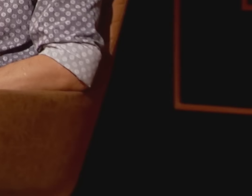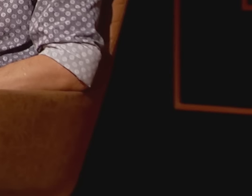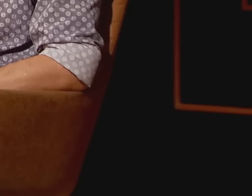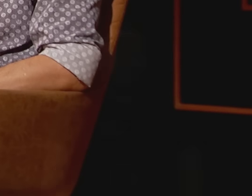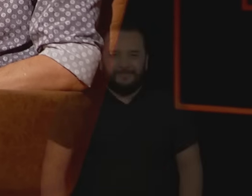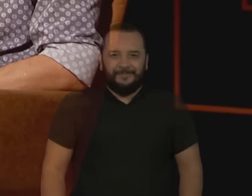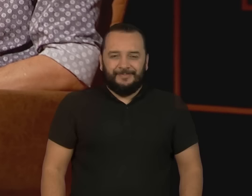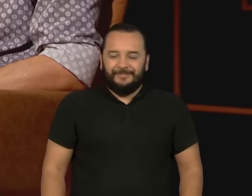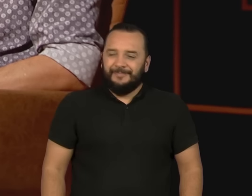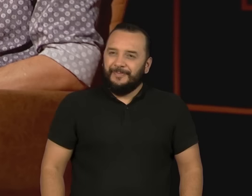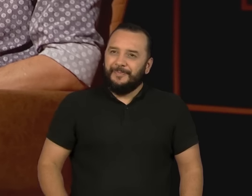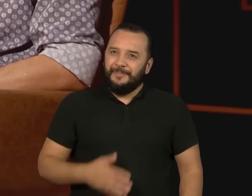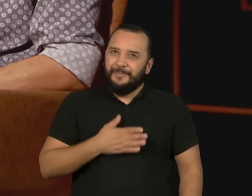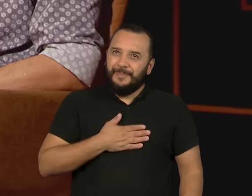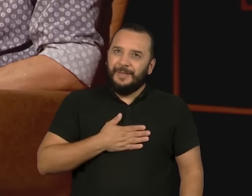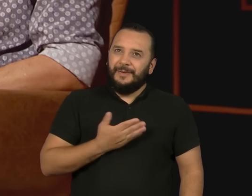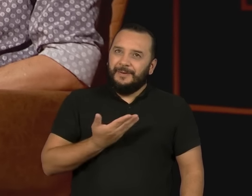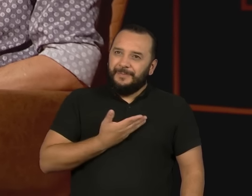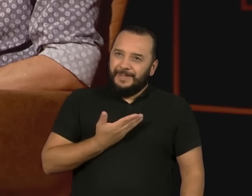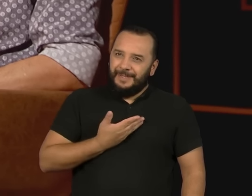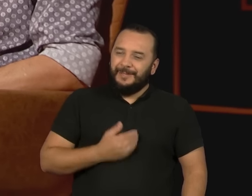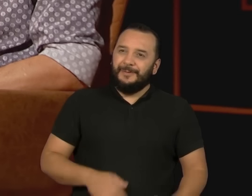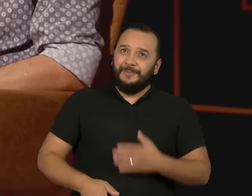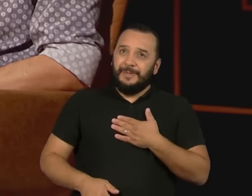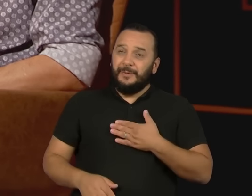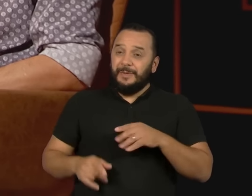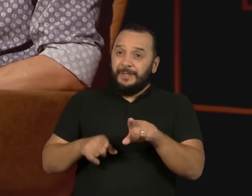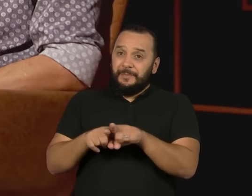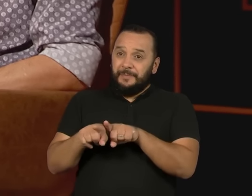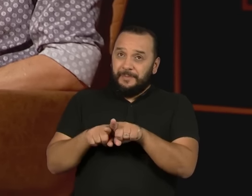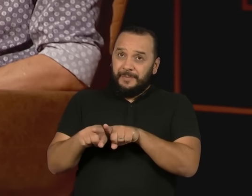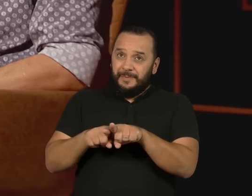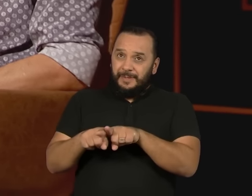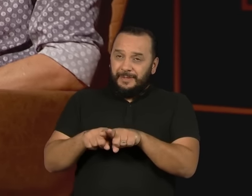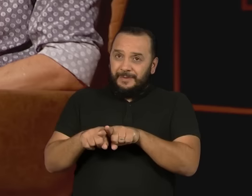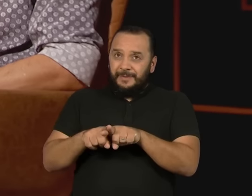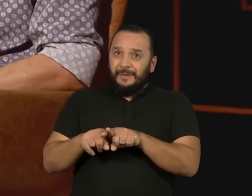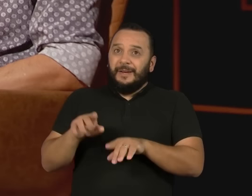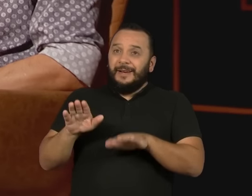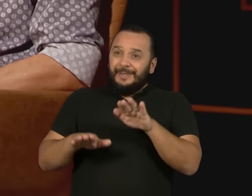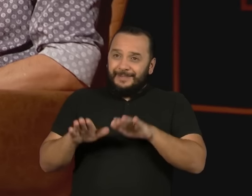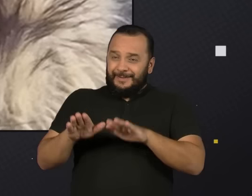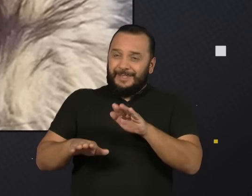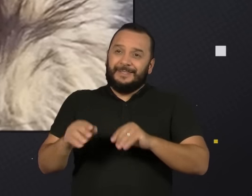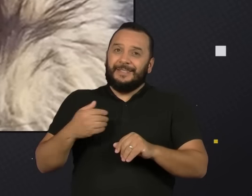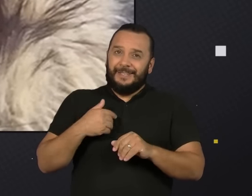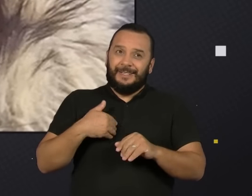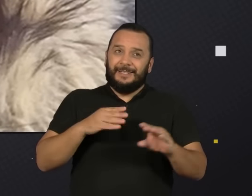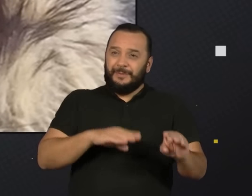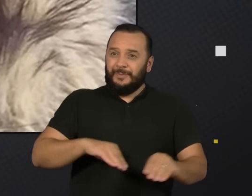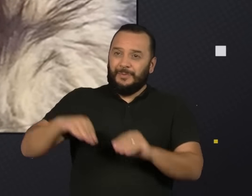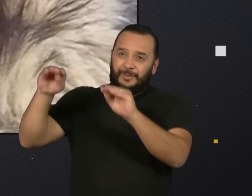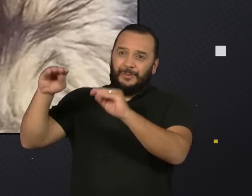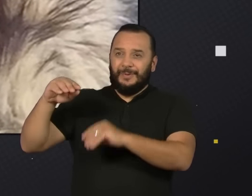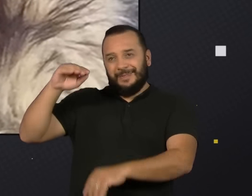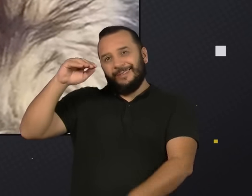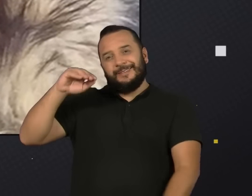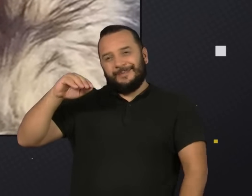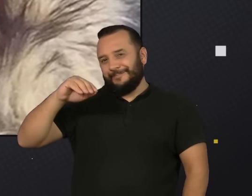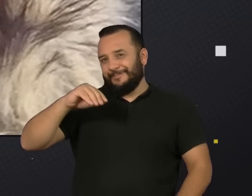Meu amigo, meu irmão. Meus irmãos têm essa coisa de sair do Brasil e ficar longe de mim, sabe? Meu irmão de sangue também fez